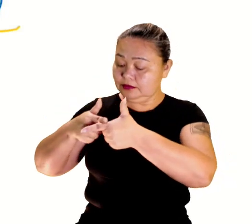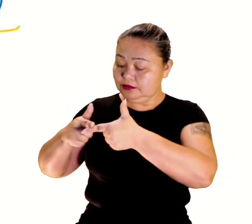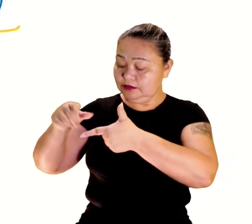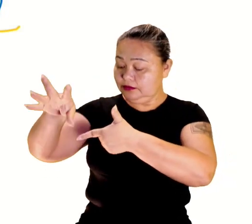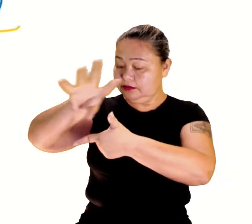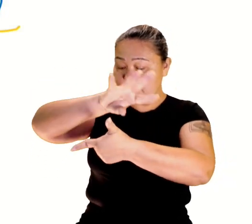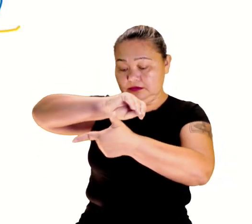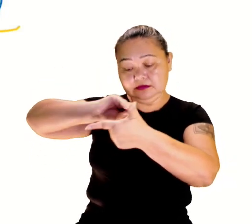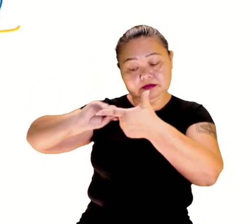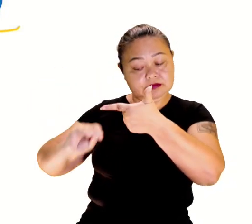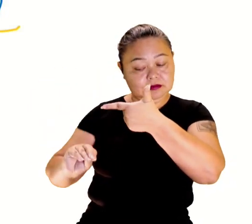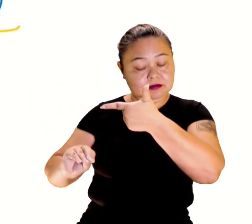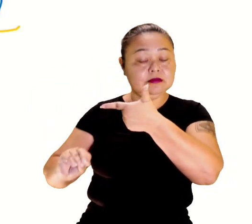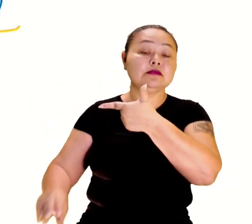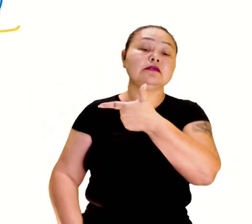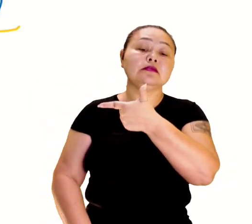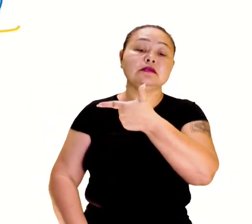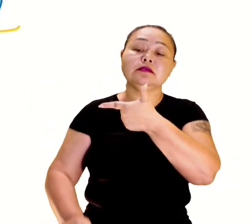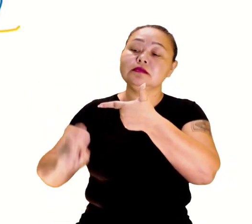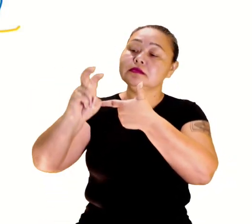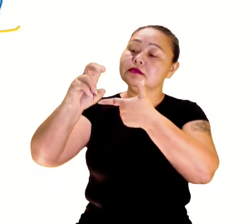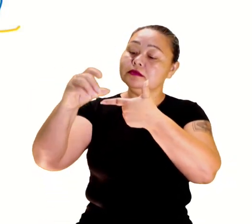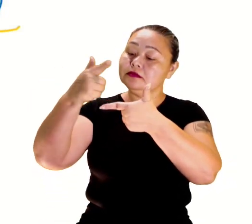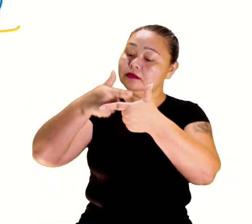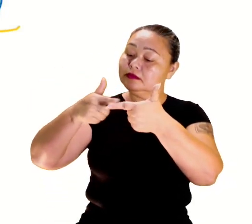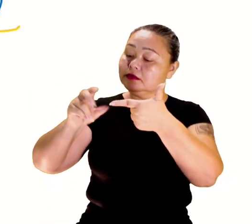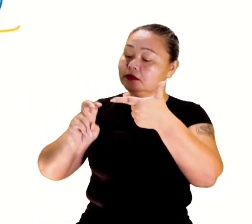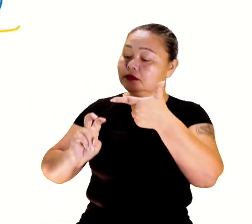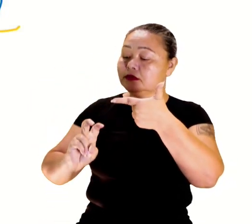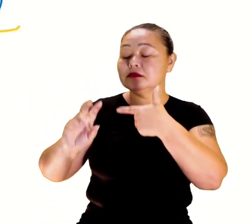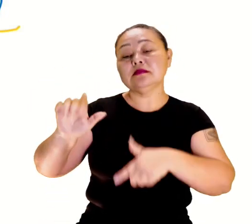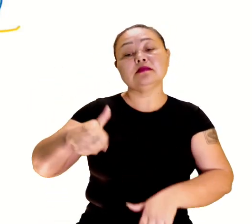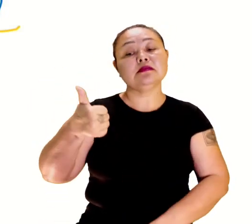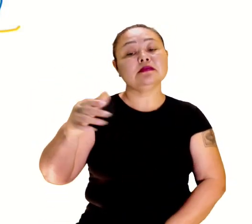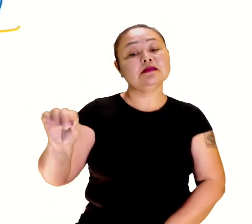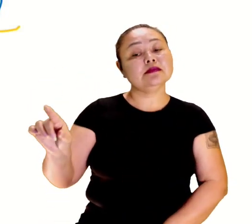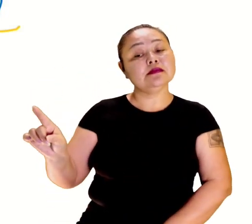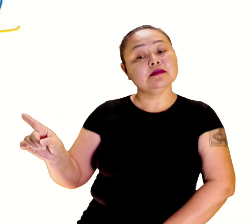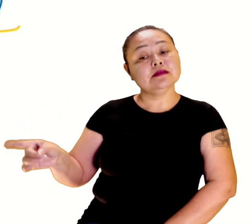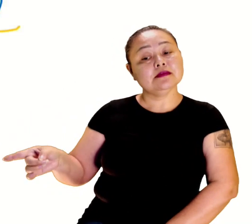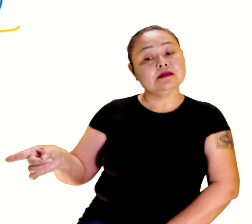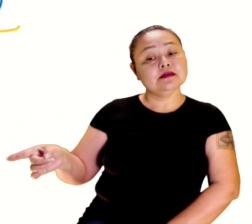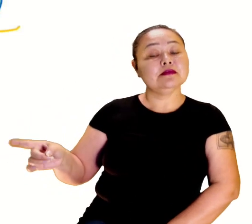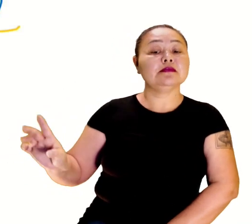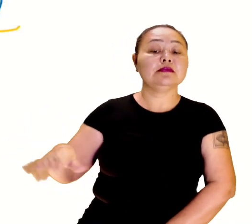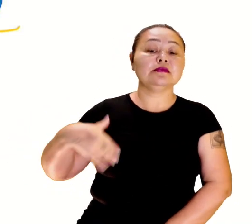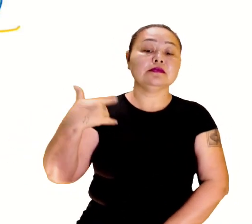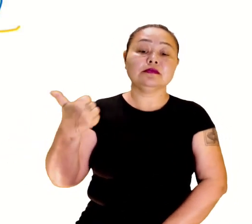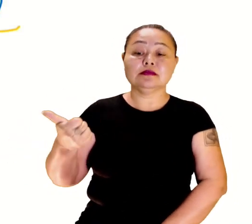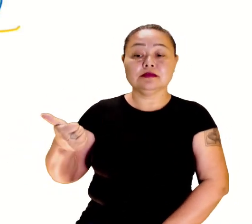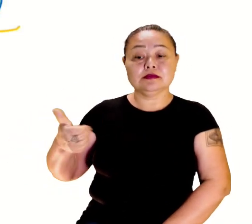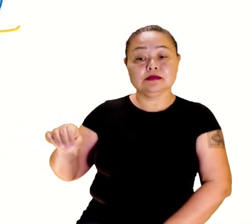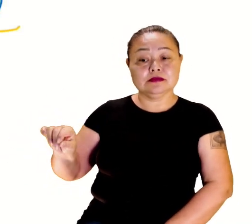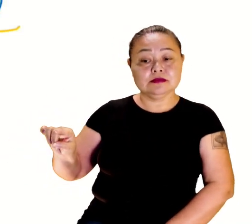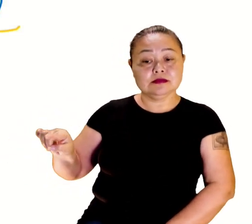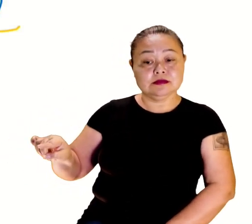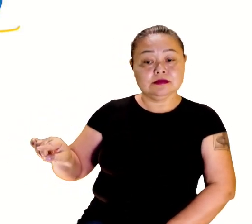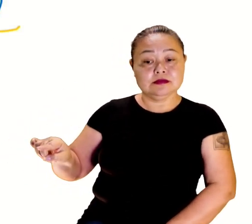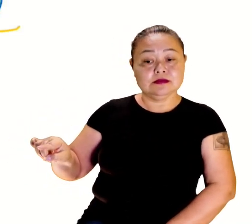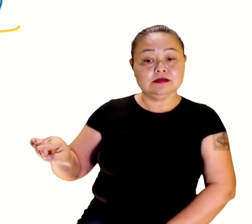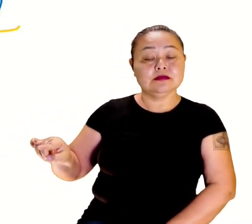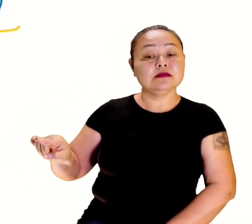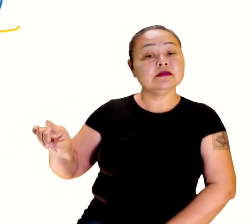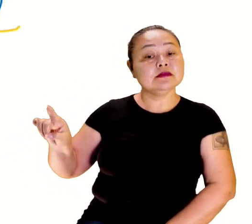embaixo, dividindo. 50 dividido por 5 é 10. É 10. Então, se eu pegar esse 10